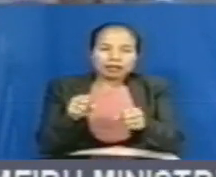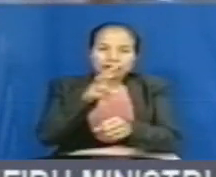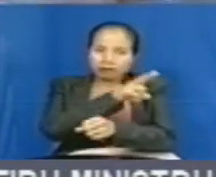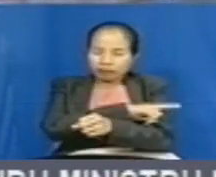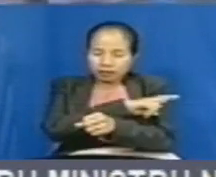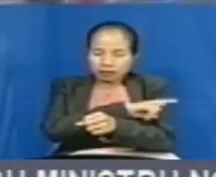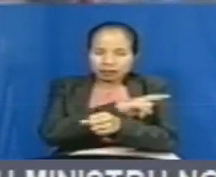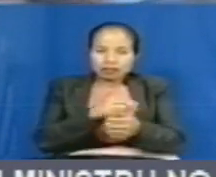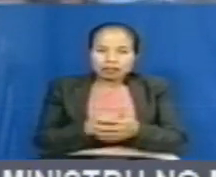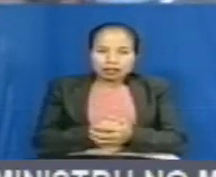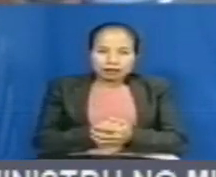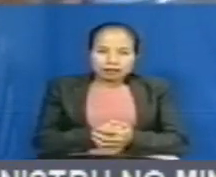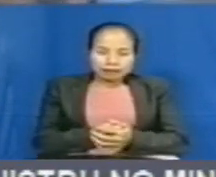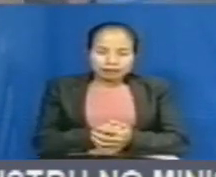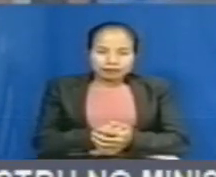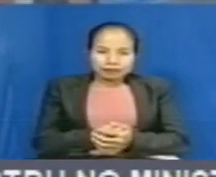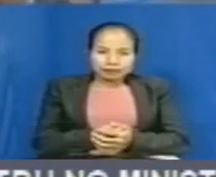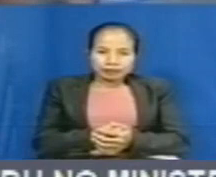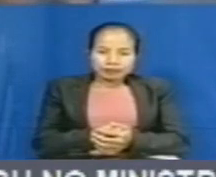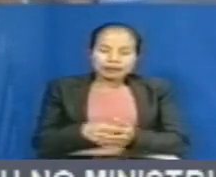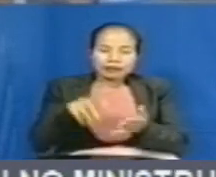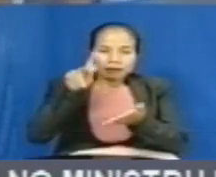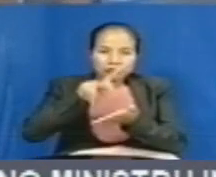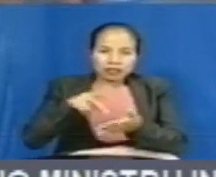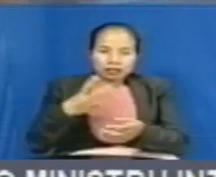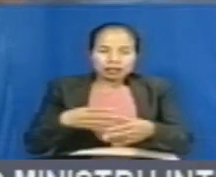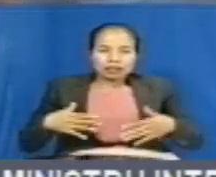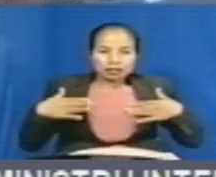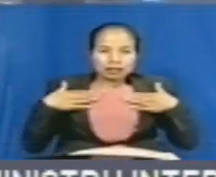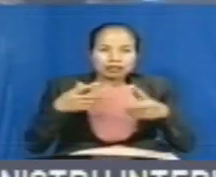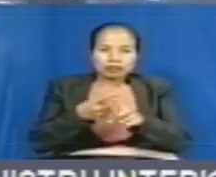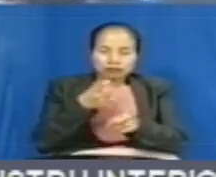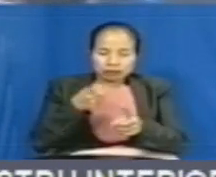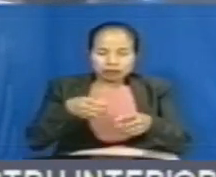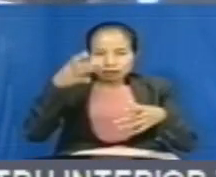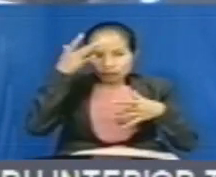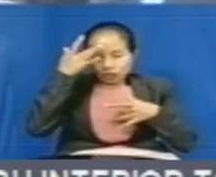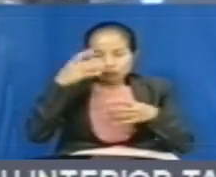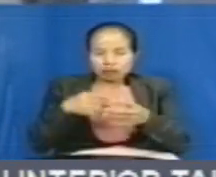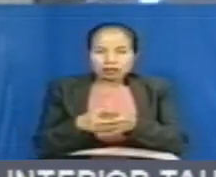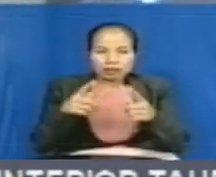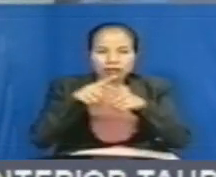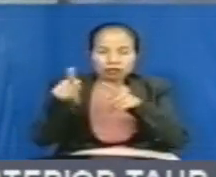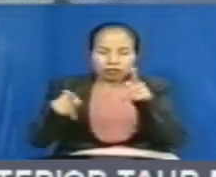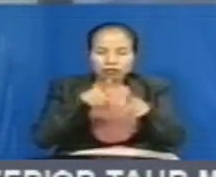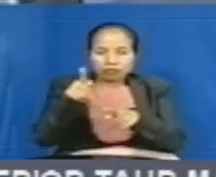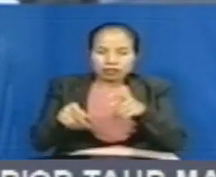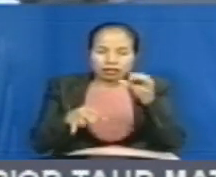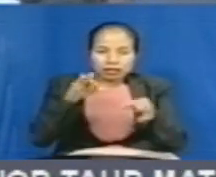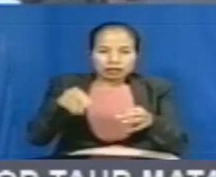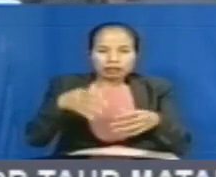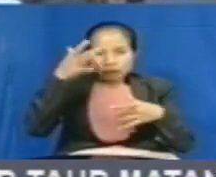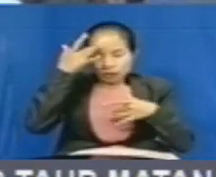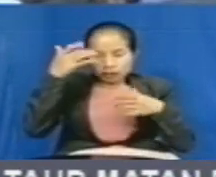uma baía facilidade de saúde, a tuné bele protege e tem isso inclusive vírus né baía comunidade. A de vírus né